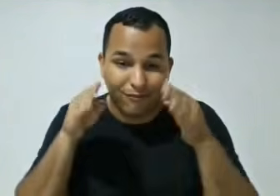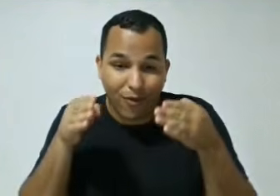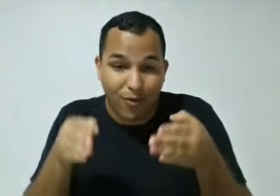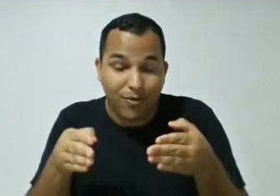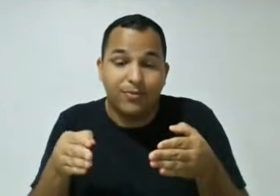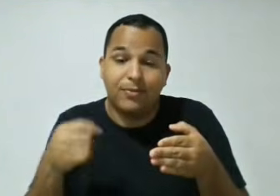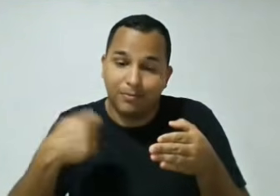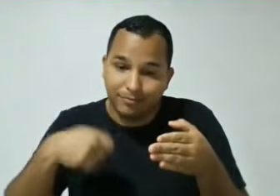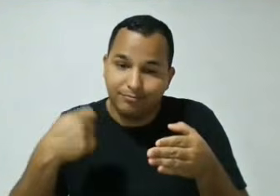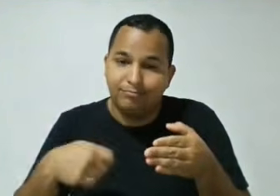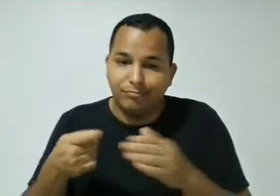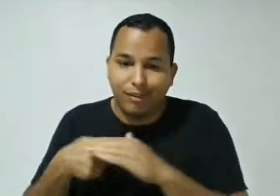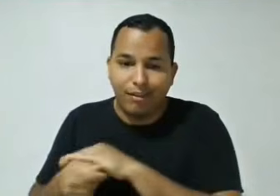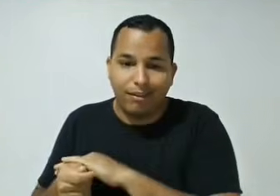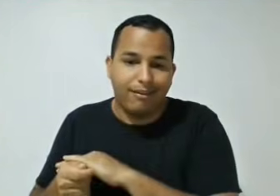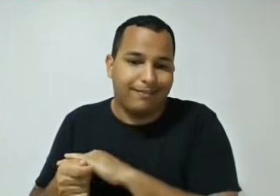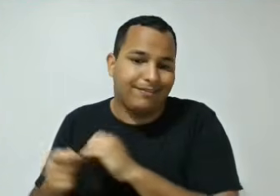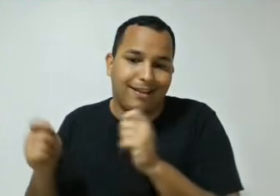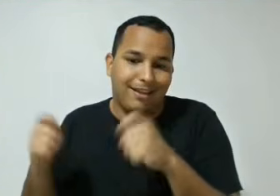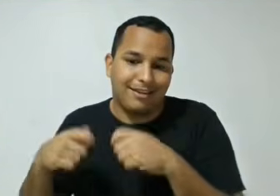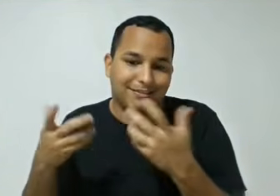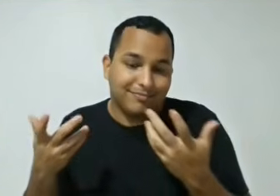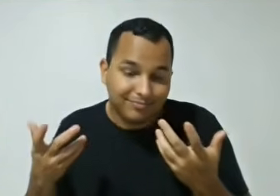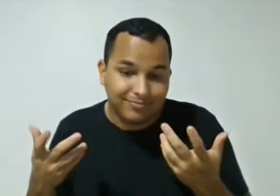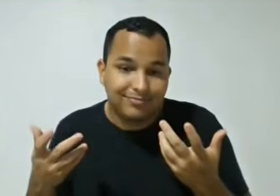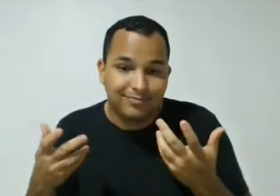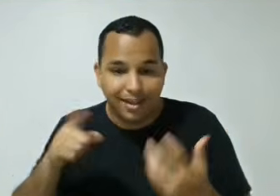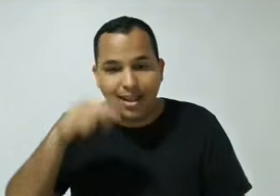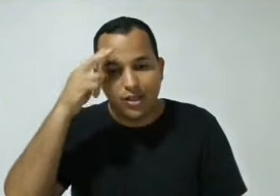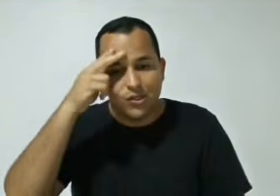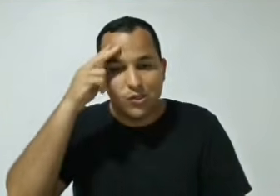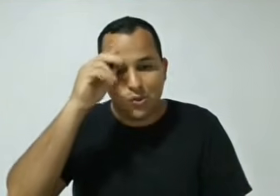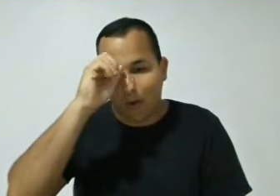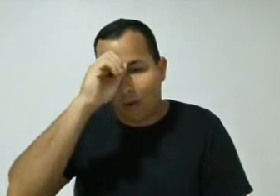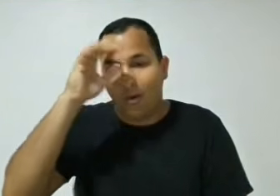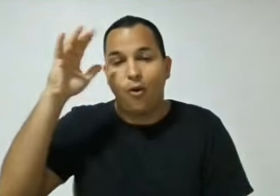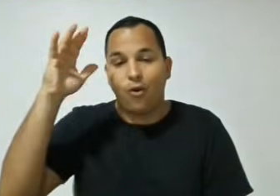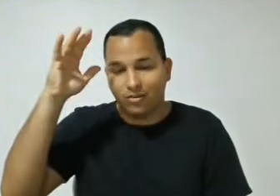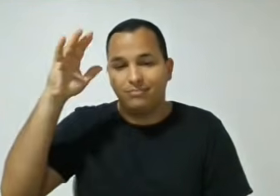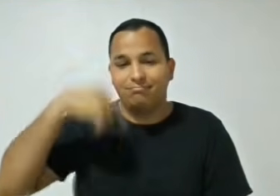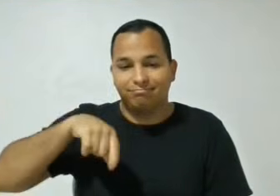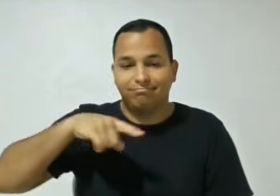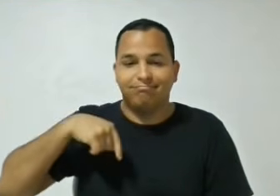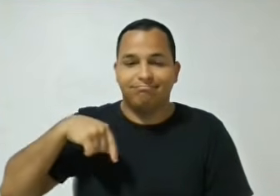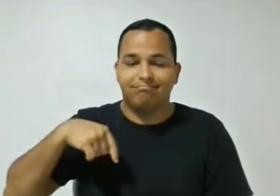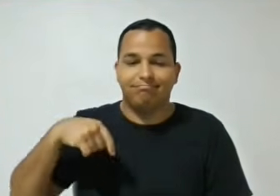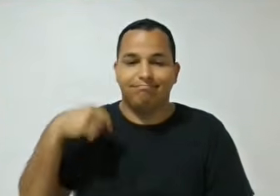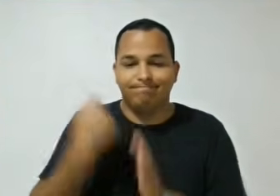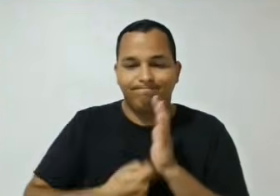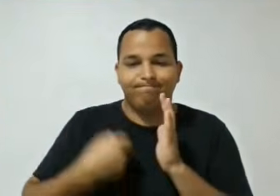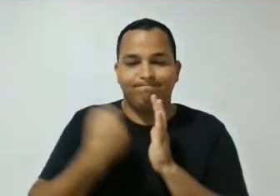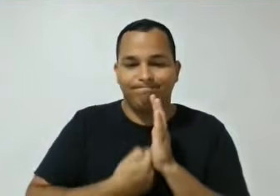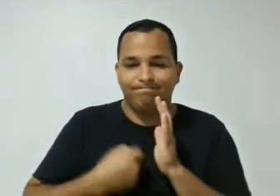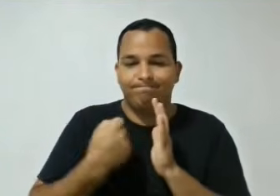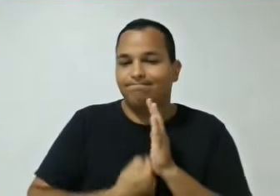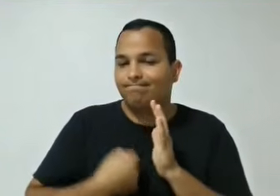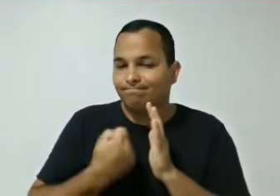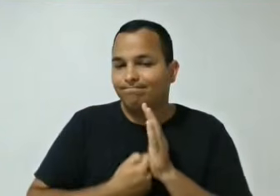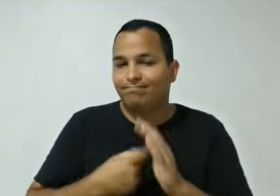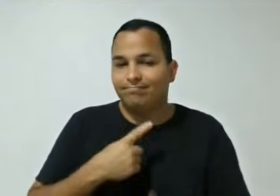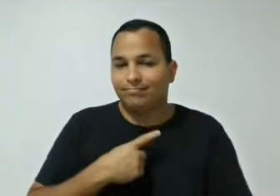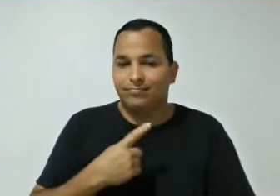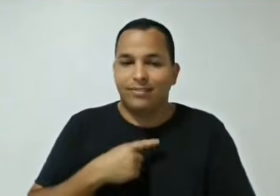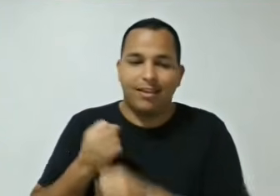Caixa Cultural. Esse é um sonho que também nos rodeia, pelo menos